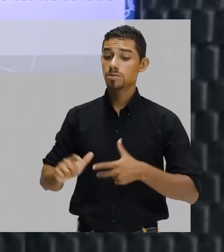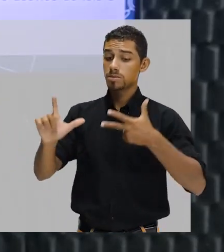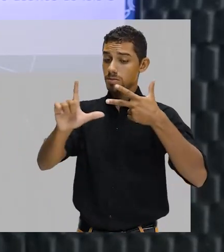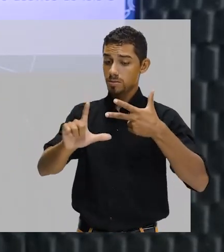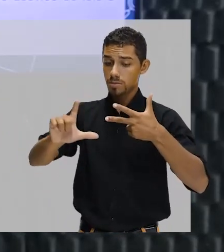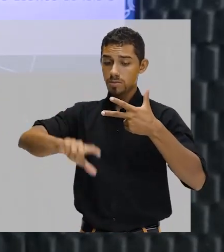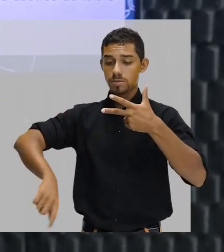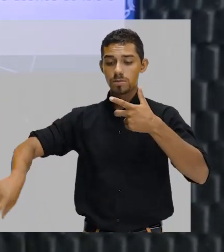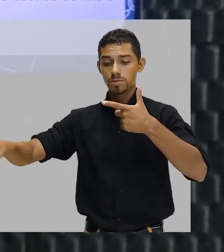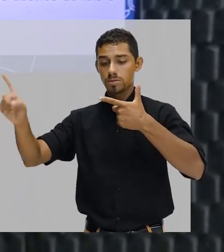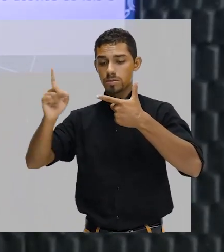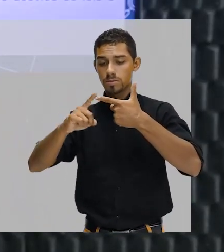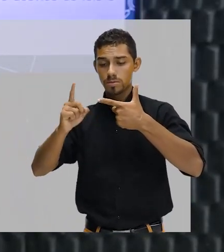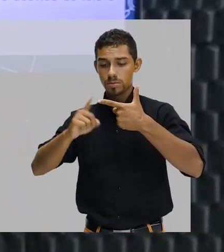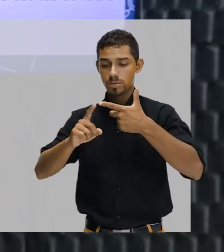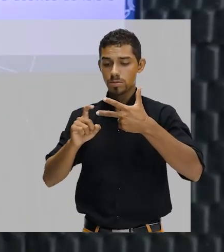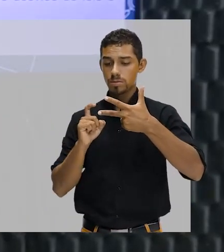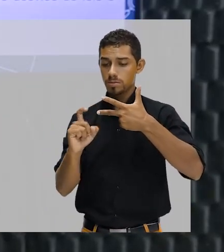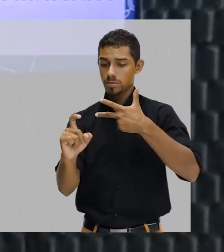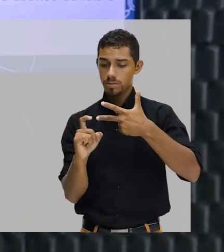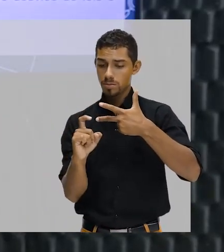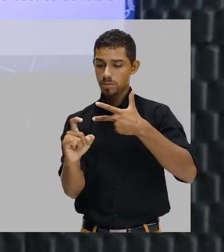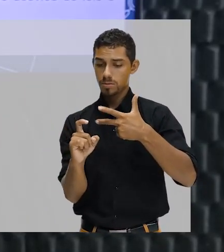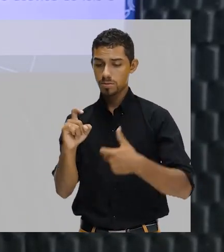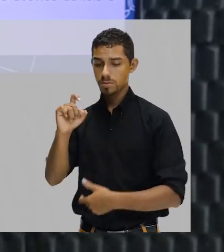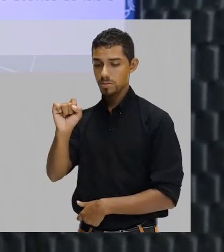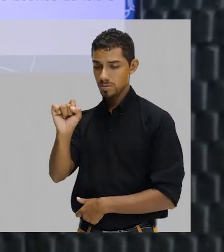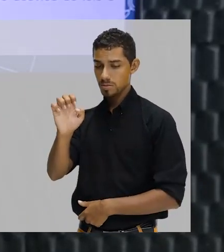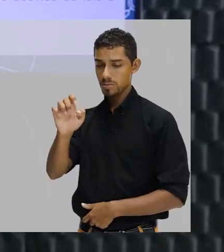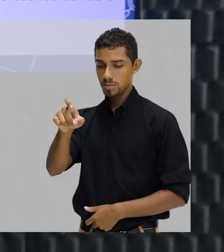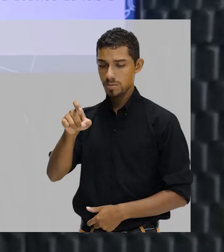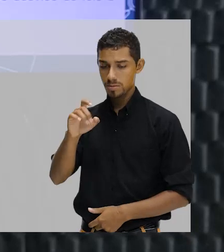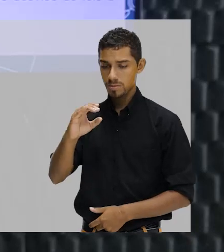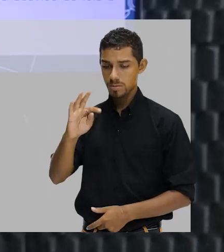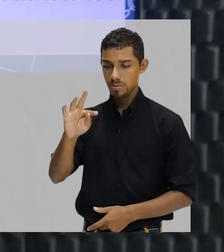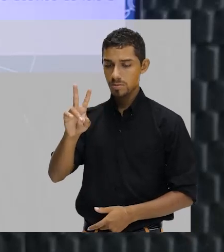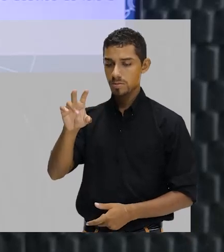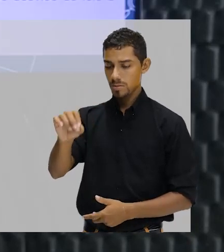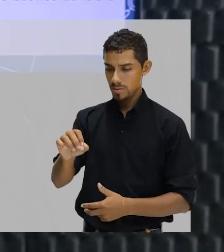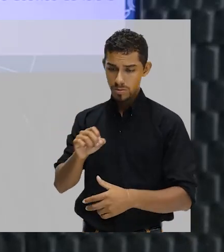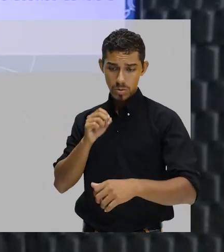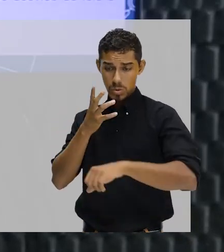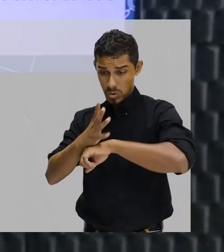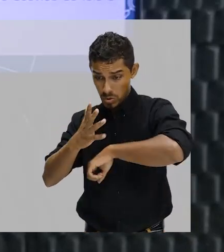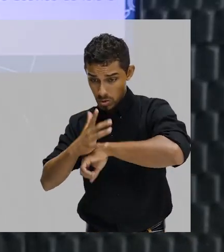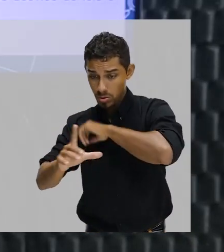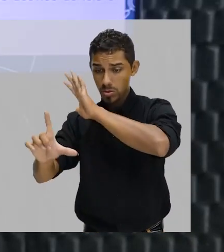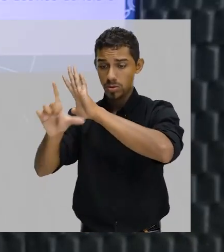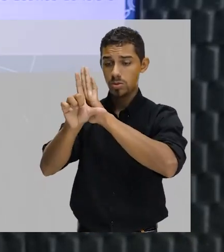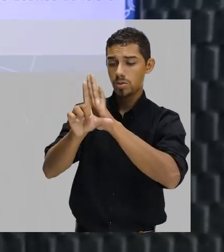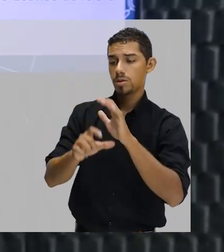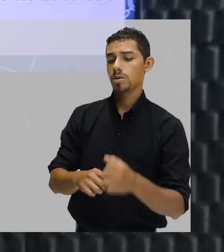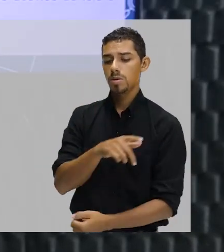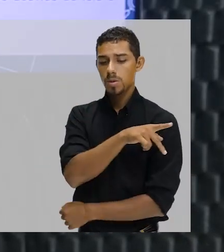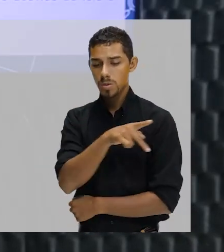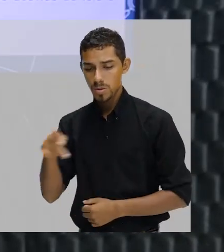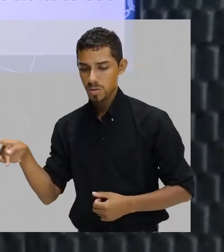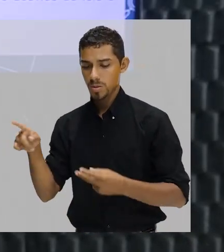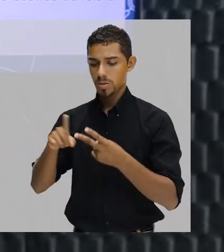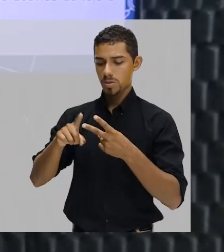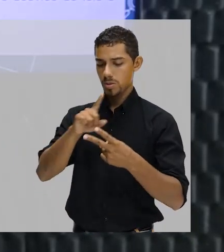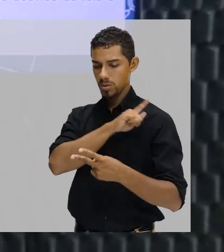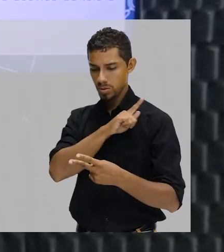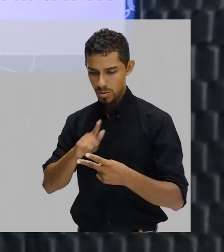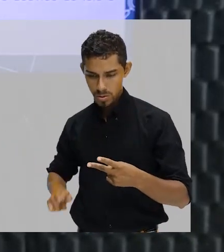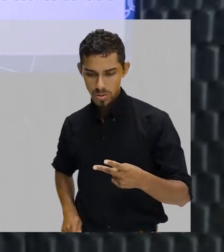Segundo poder importante, o poder executivo, é aquele que executa, tá certo, as leis. É, por exemplo, presidente,